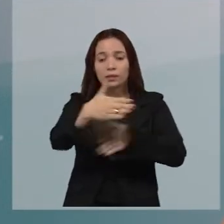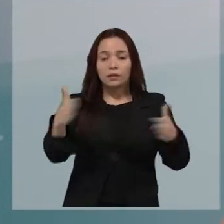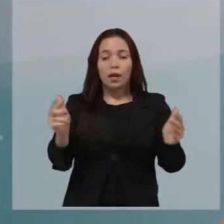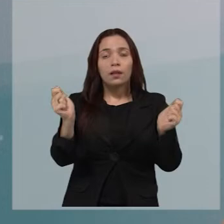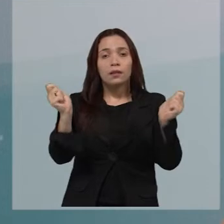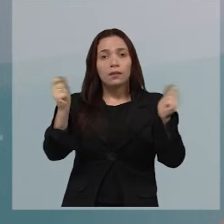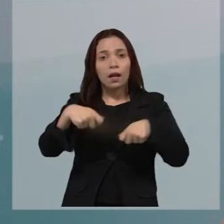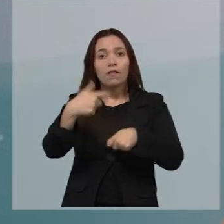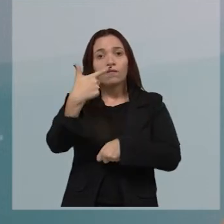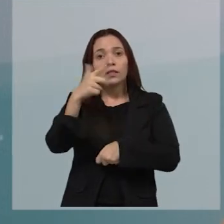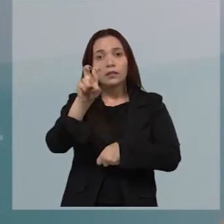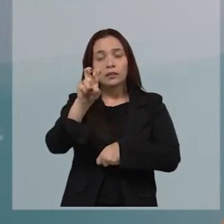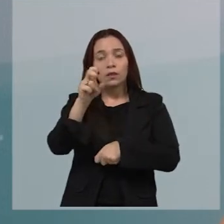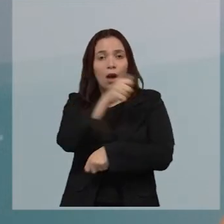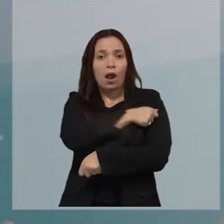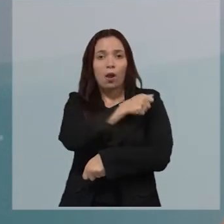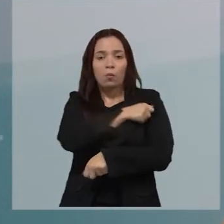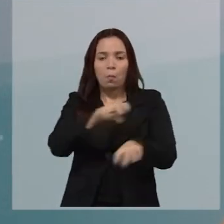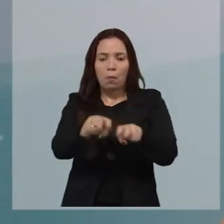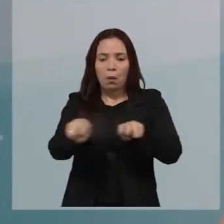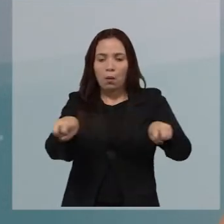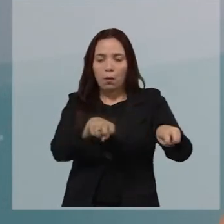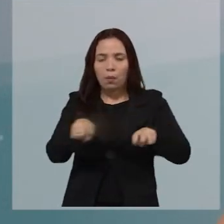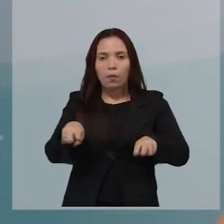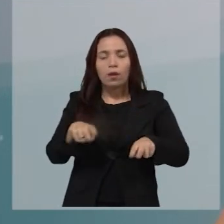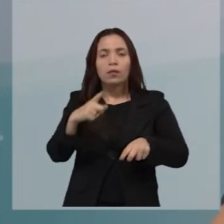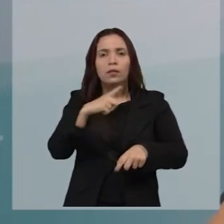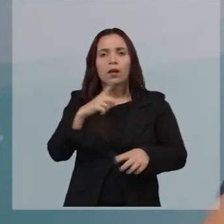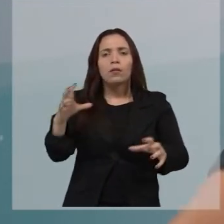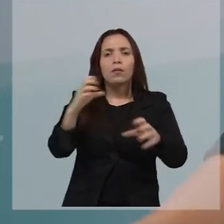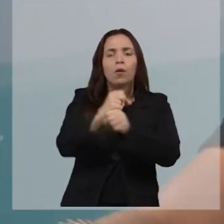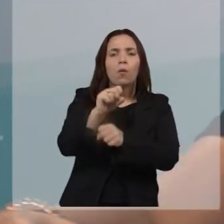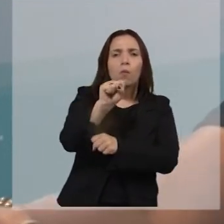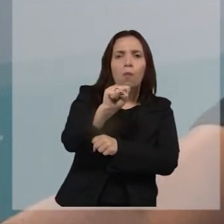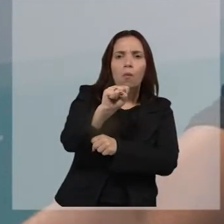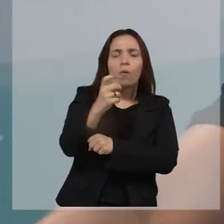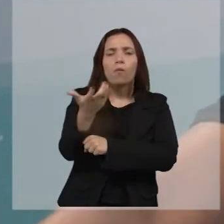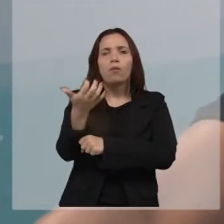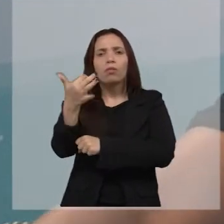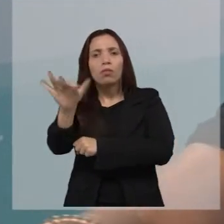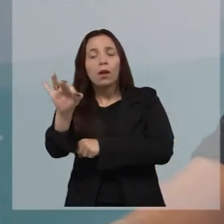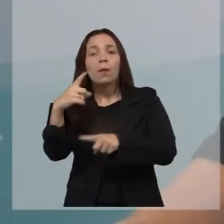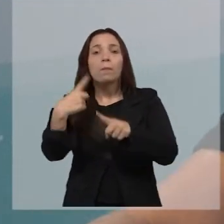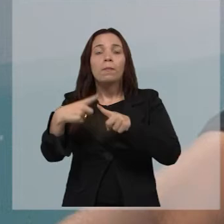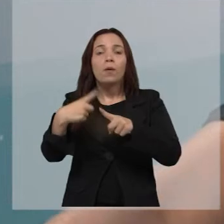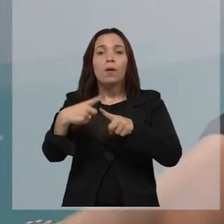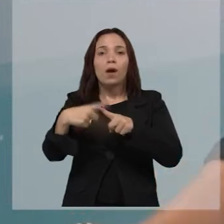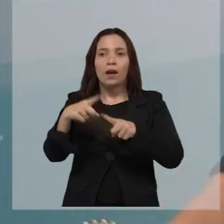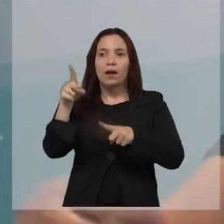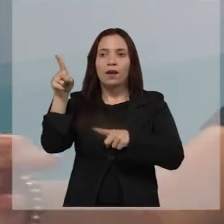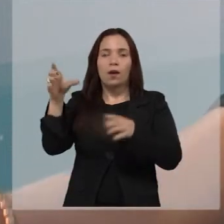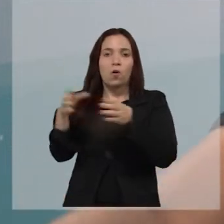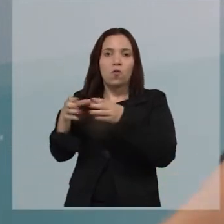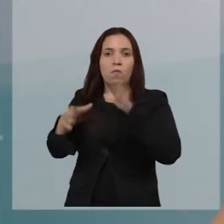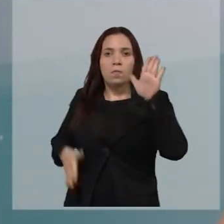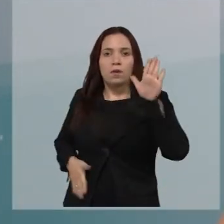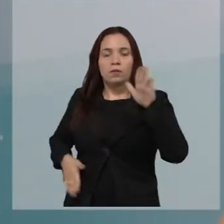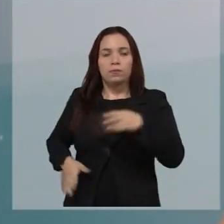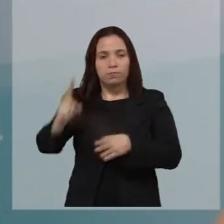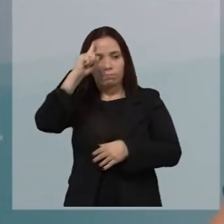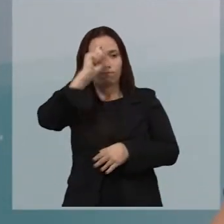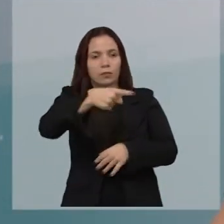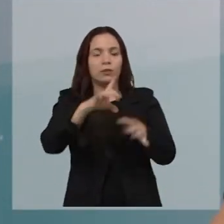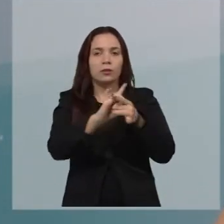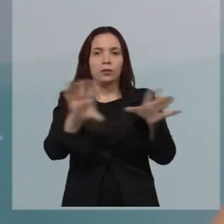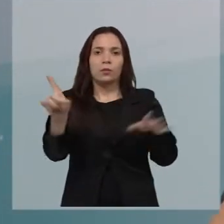comporta 25, 30 alunos, estava indo 8, 10, exatamente porque o crime não deixava o preso sair para a atividade,